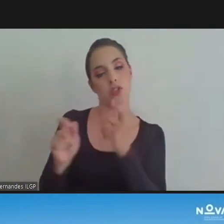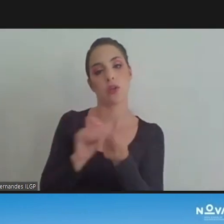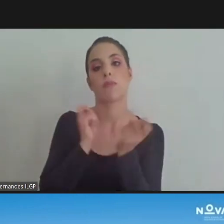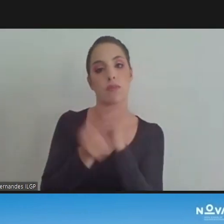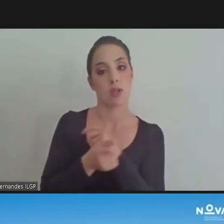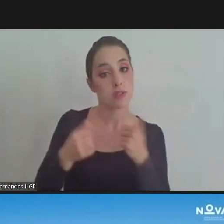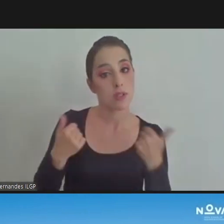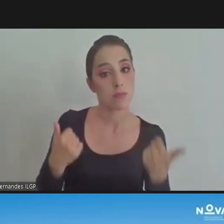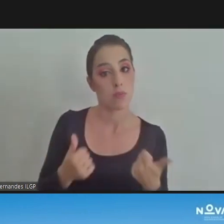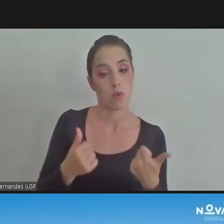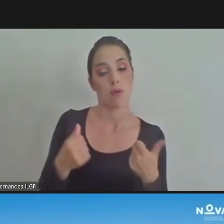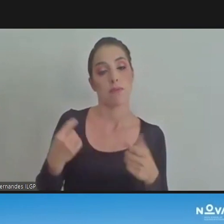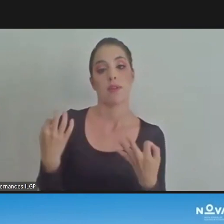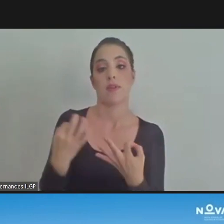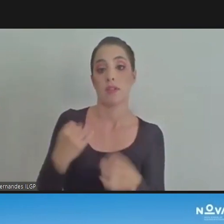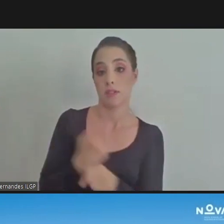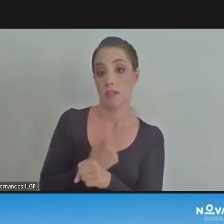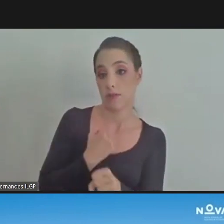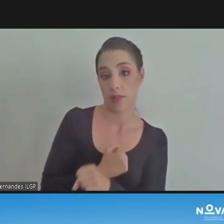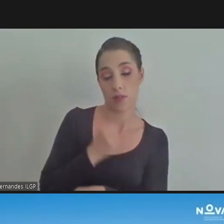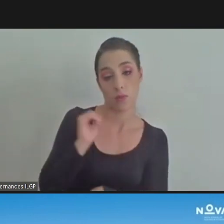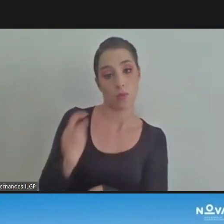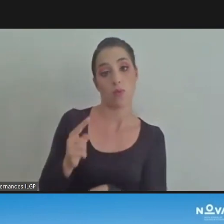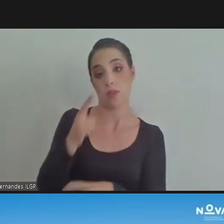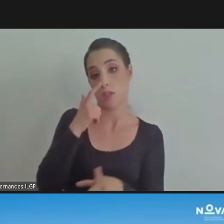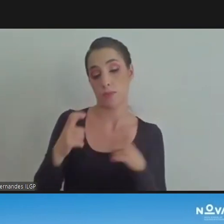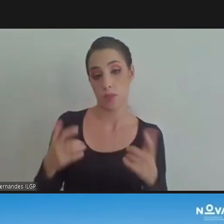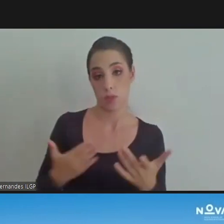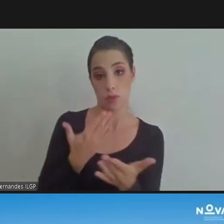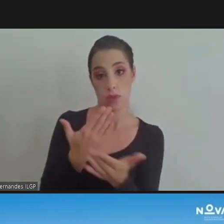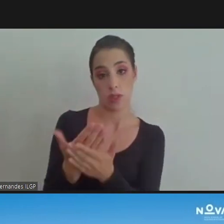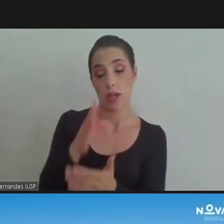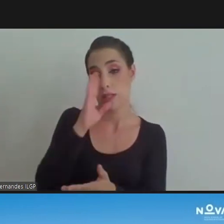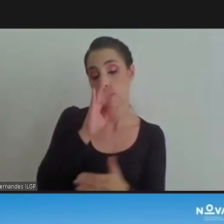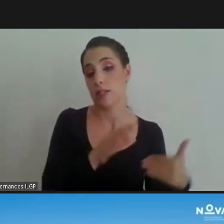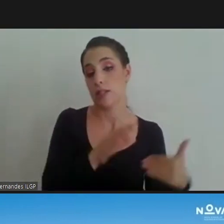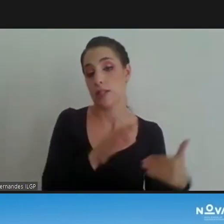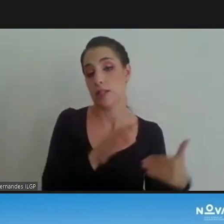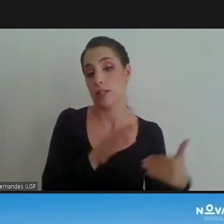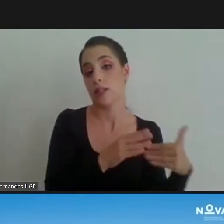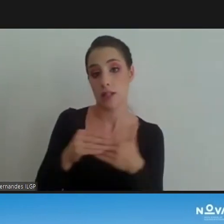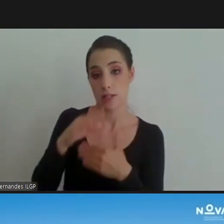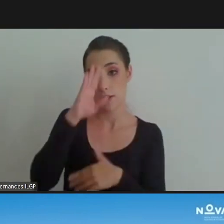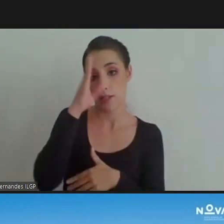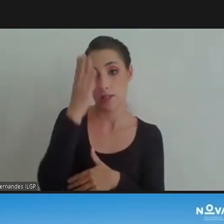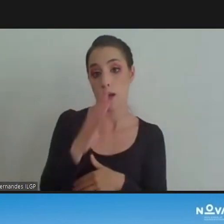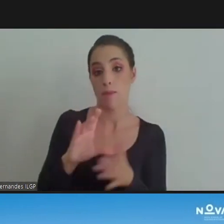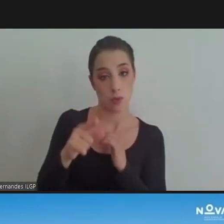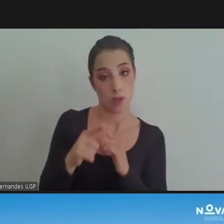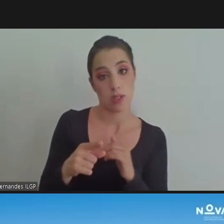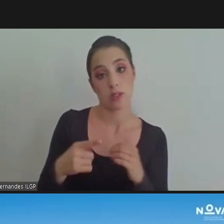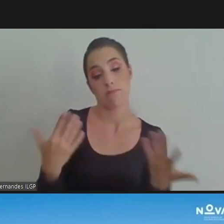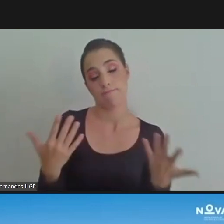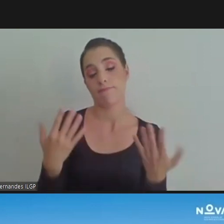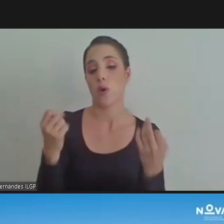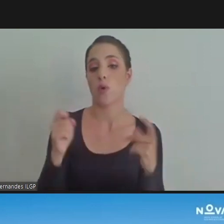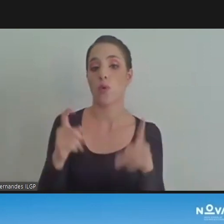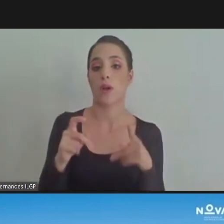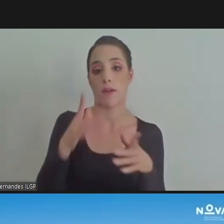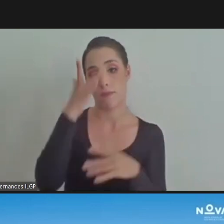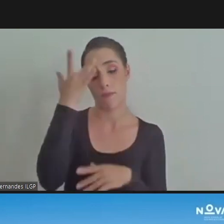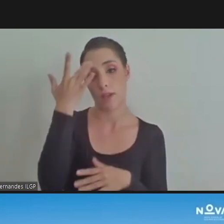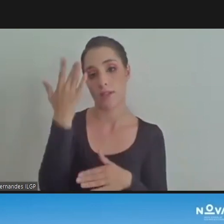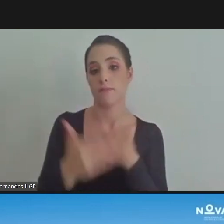serviços ao cidadão. Se as lideranças assumirem este projeto, é fácil de se replicar em quase